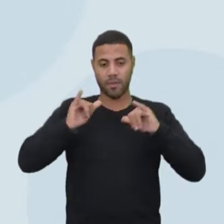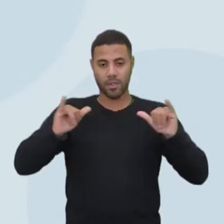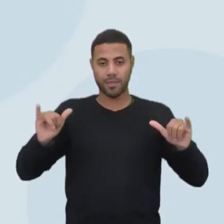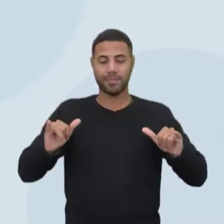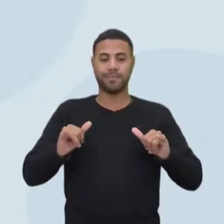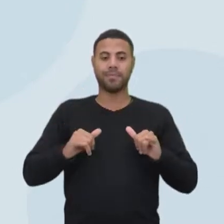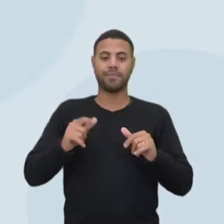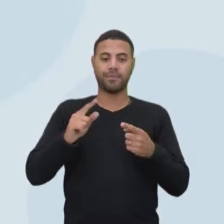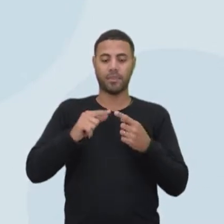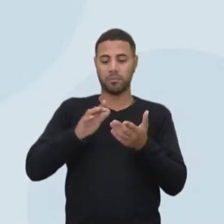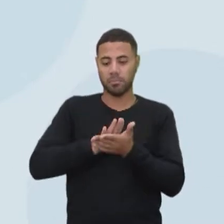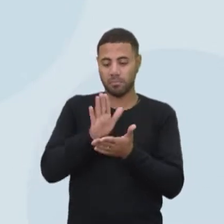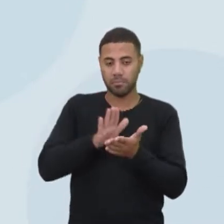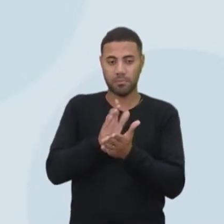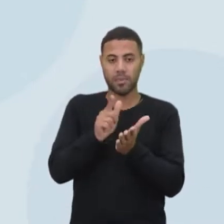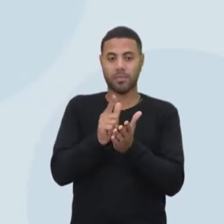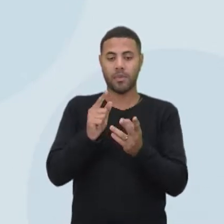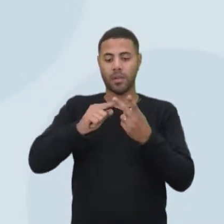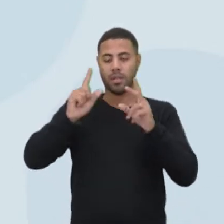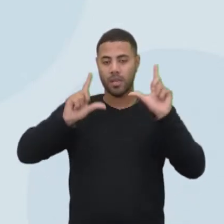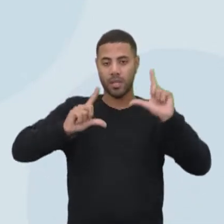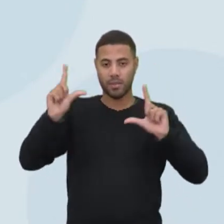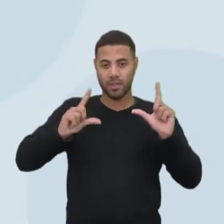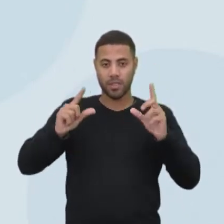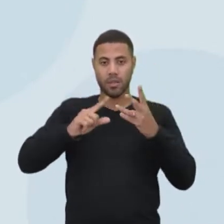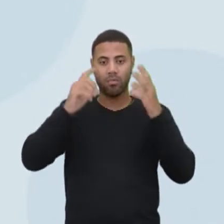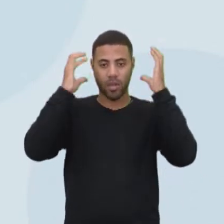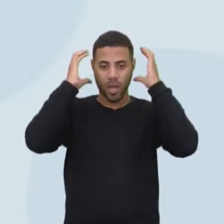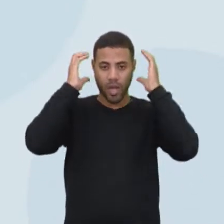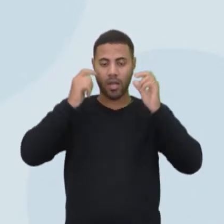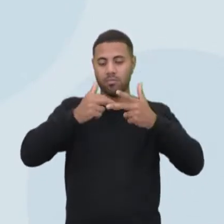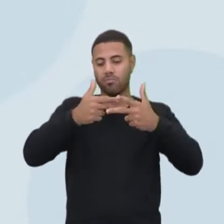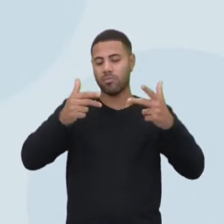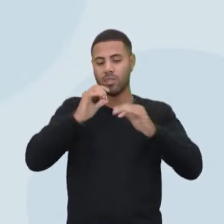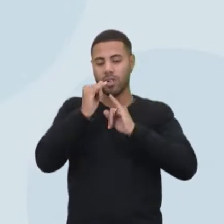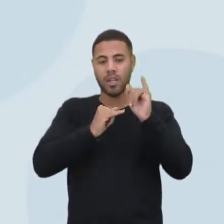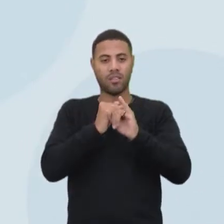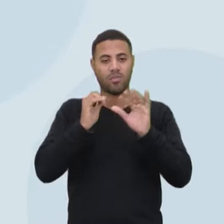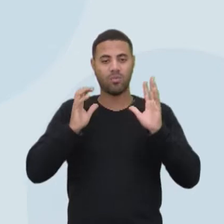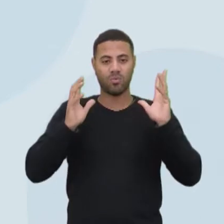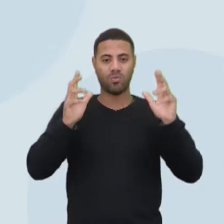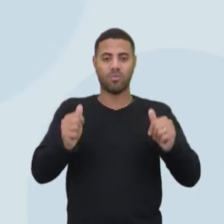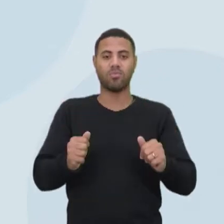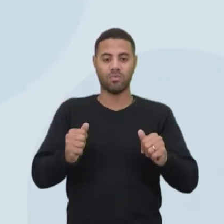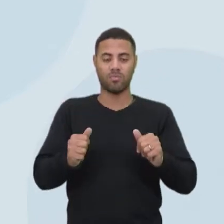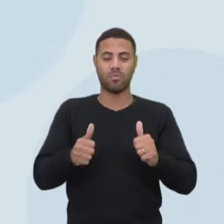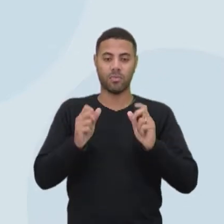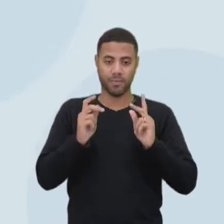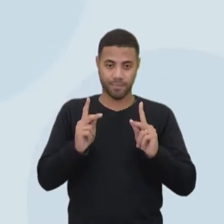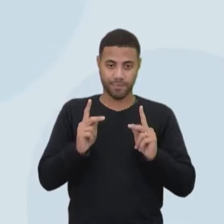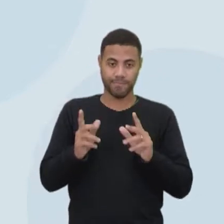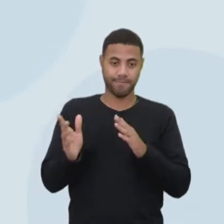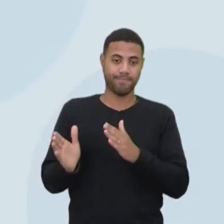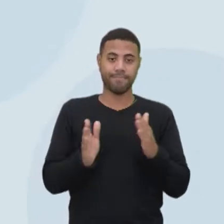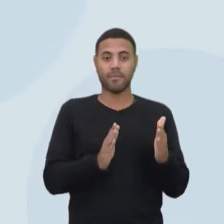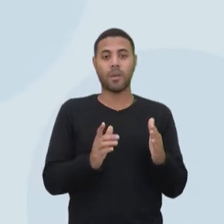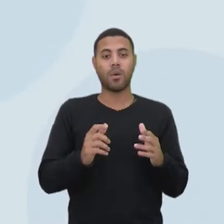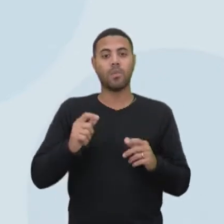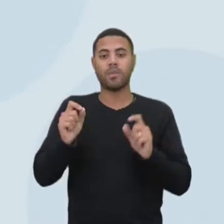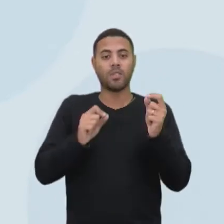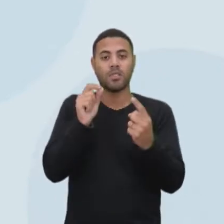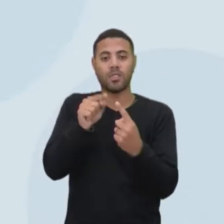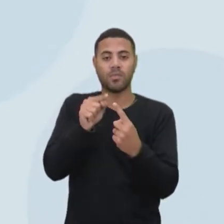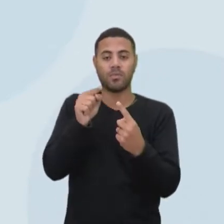A impressa, a televisiva, da internet, todas elas, a digital. A função delas